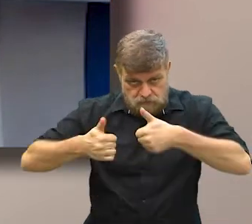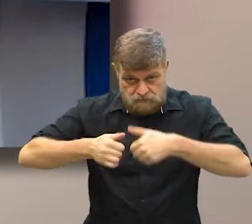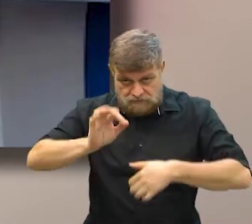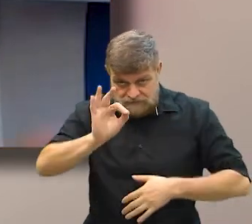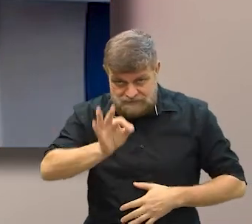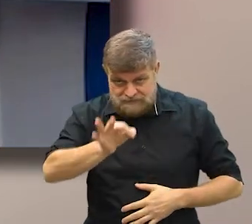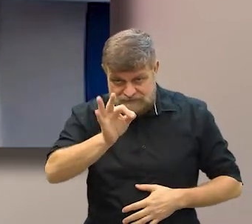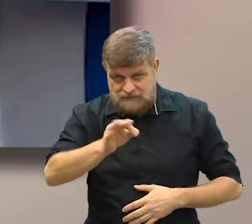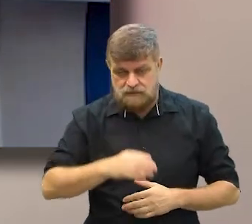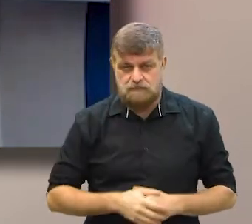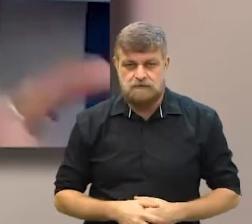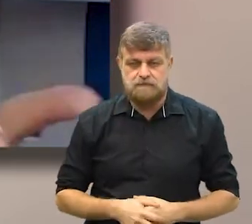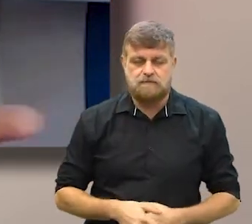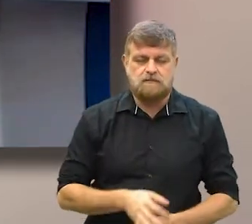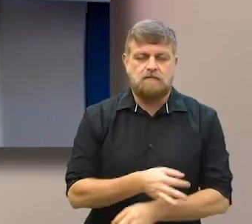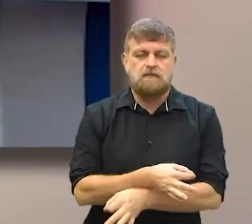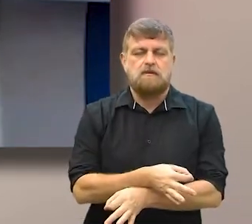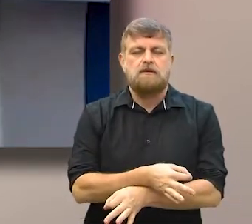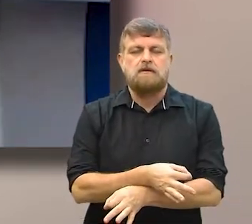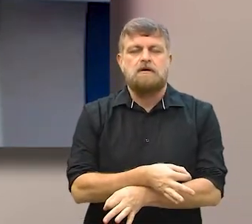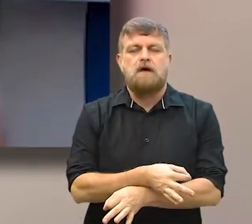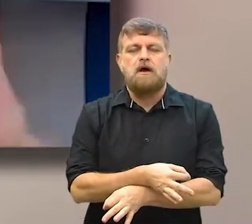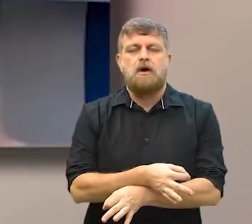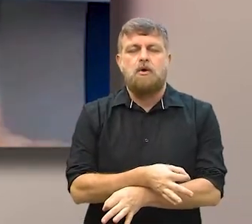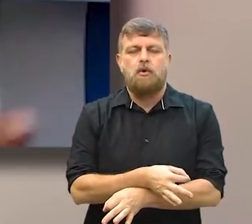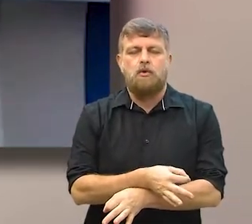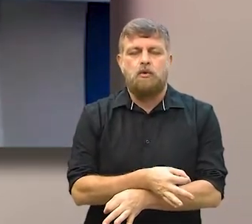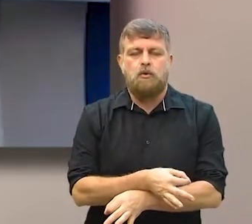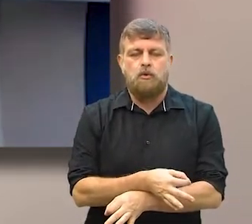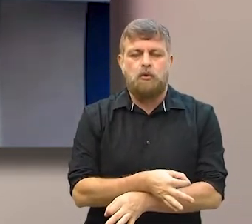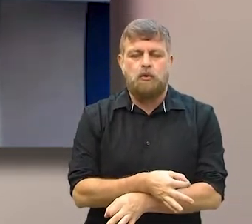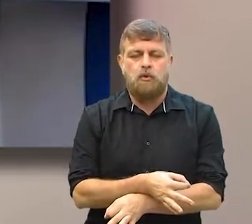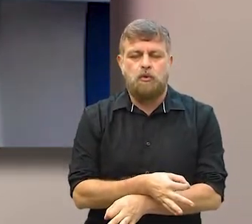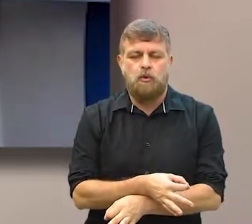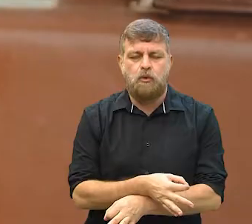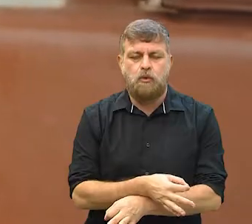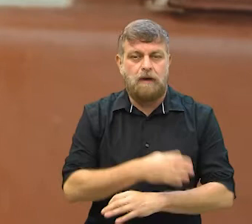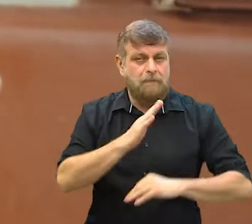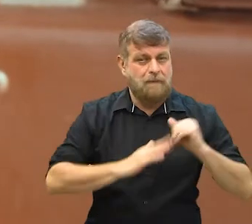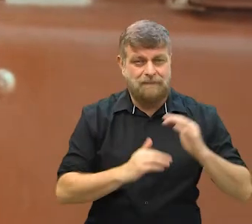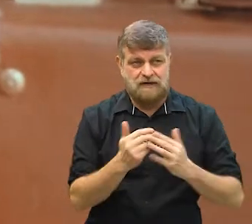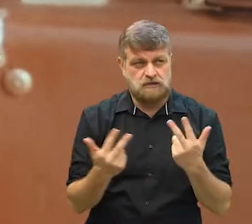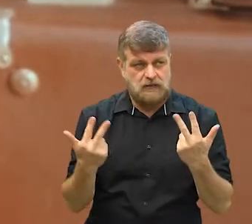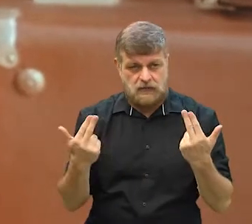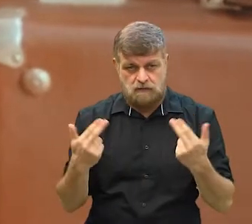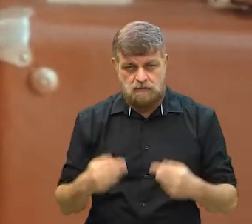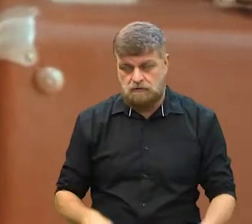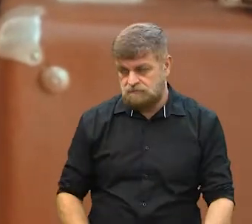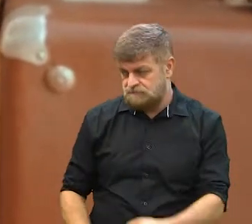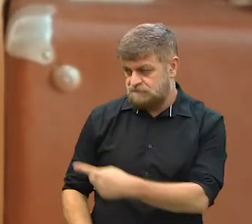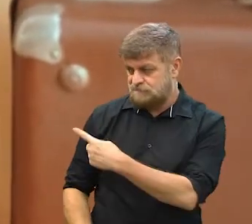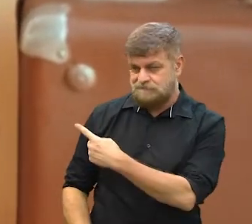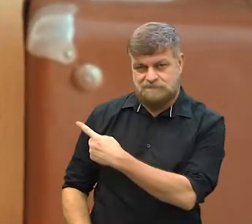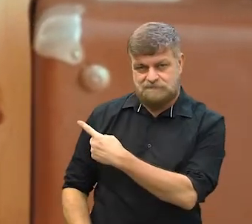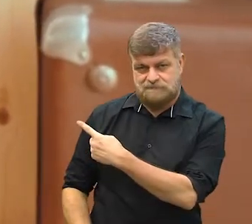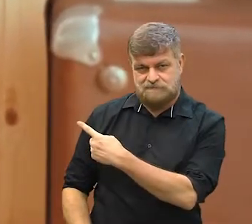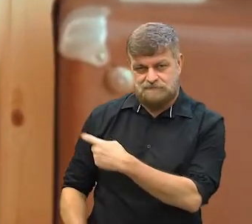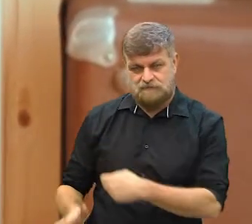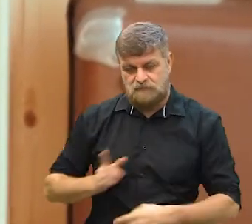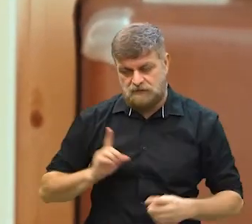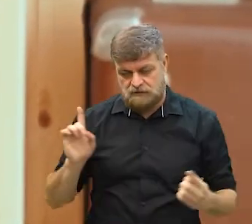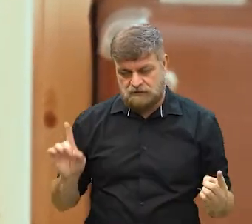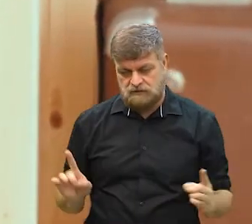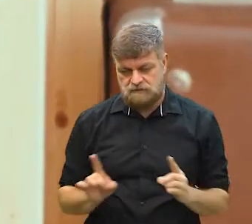certo? A meditação é a mesma coisa, é uma prática. Você vem para a prática de